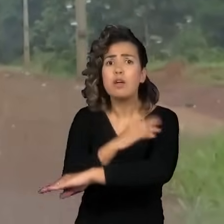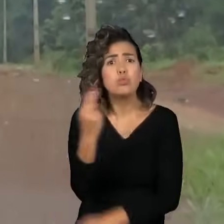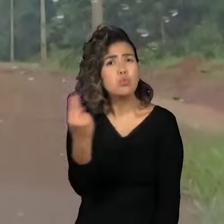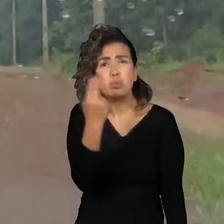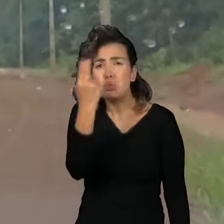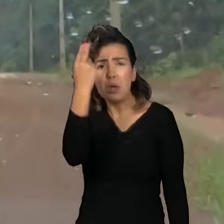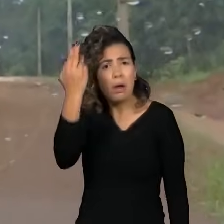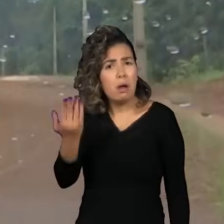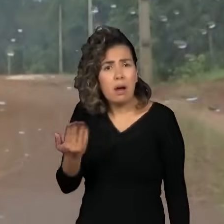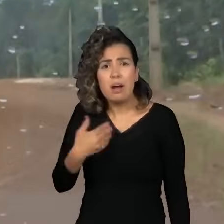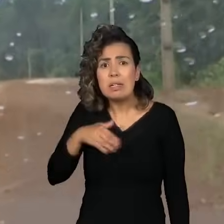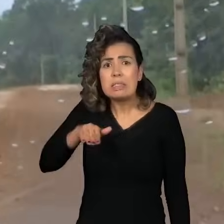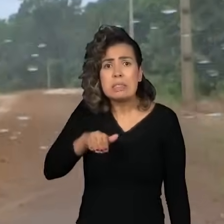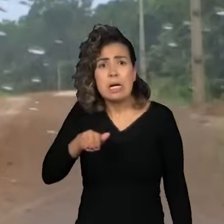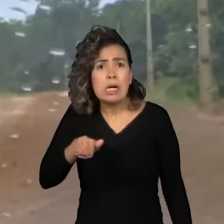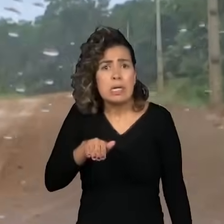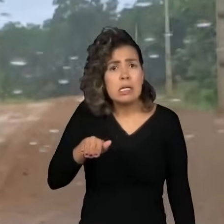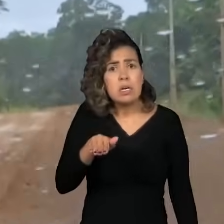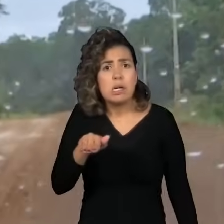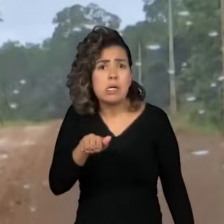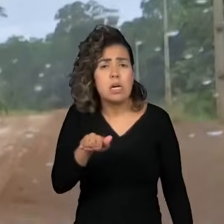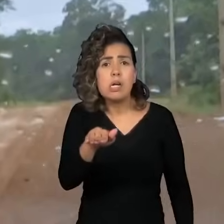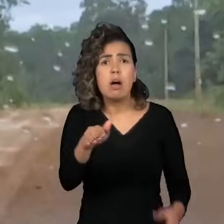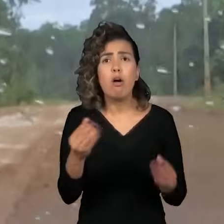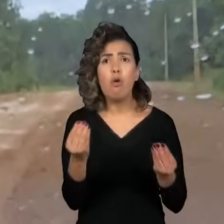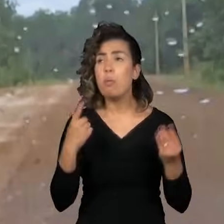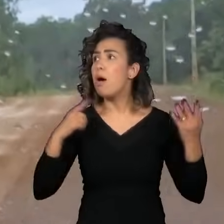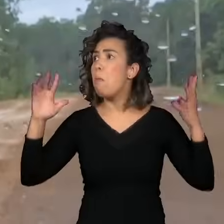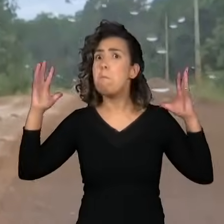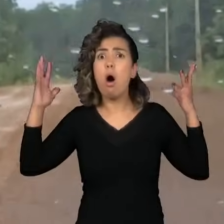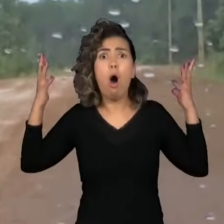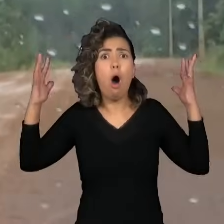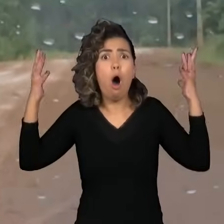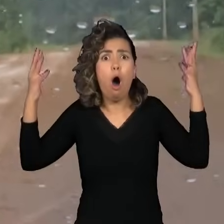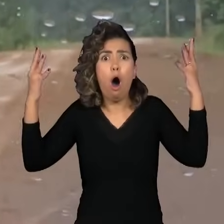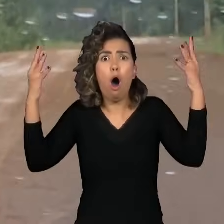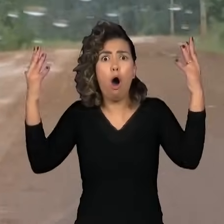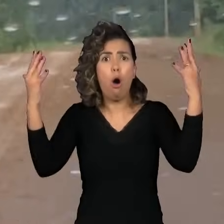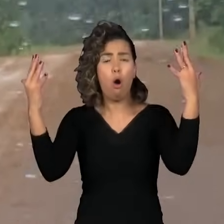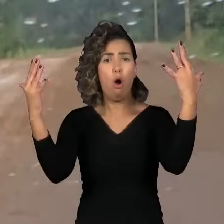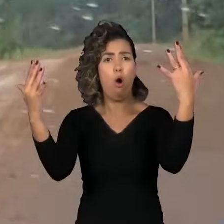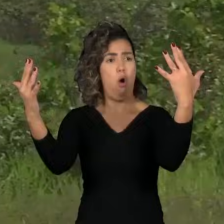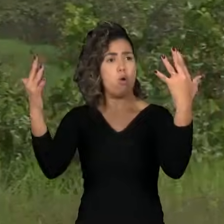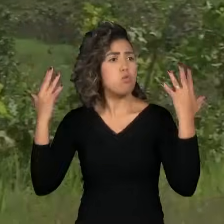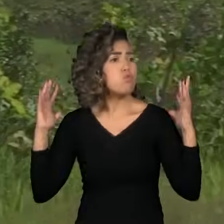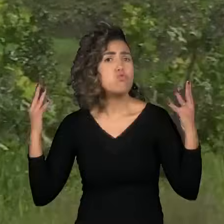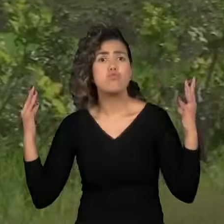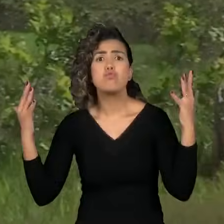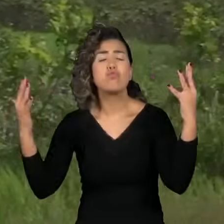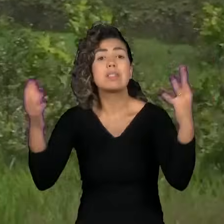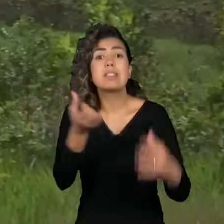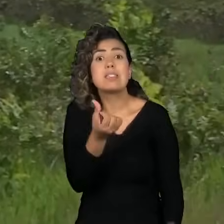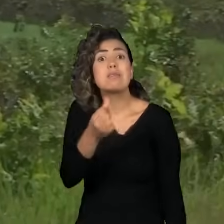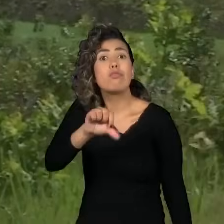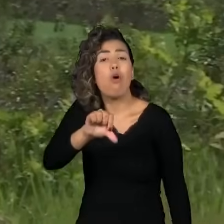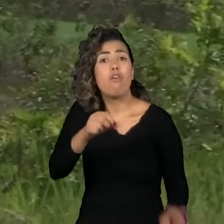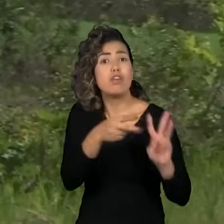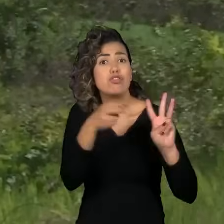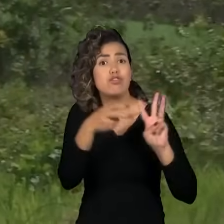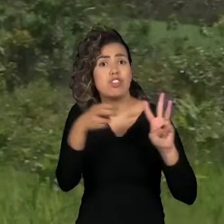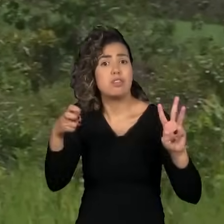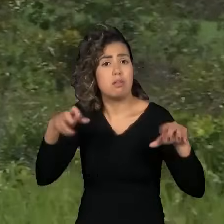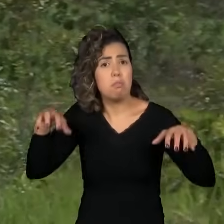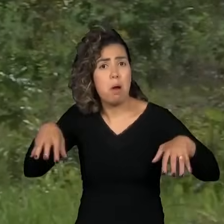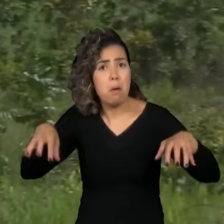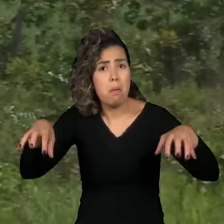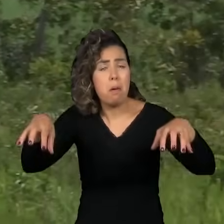rodovia significa cruzar boa parte da maior floresta tropical do mundo, 69 terras indígenas e